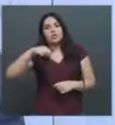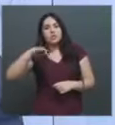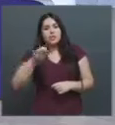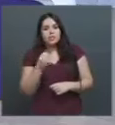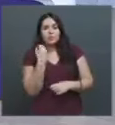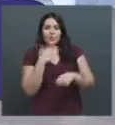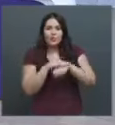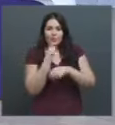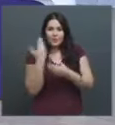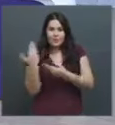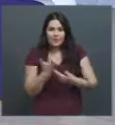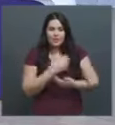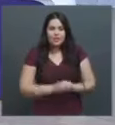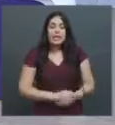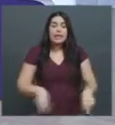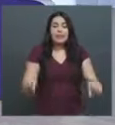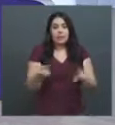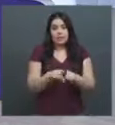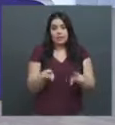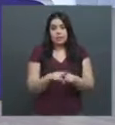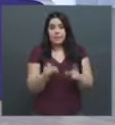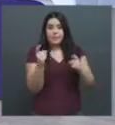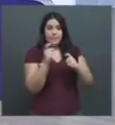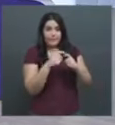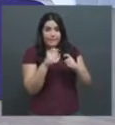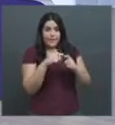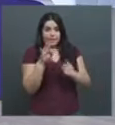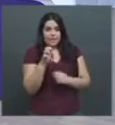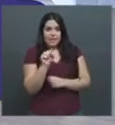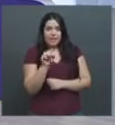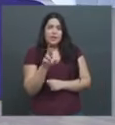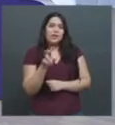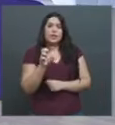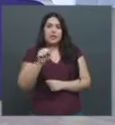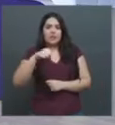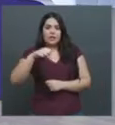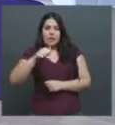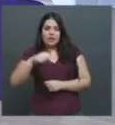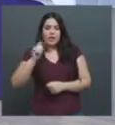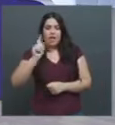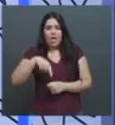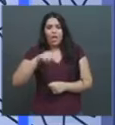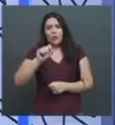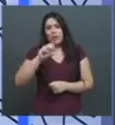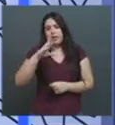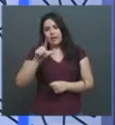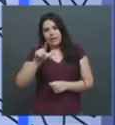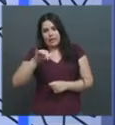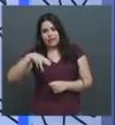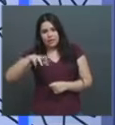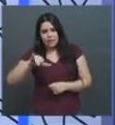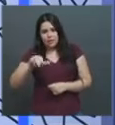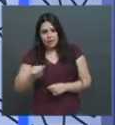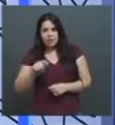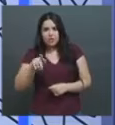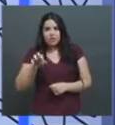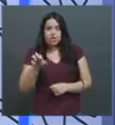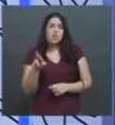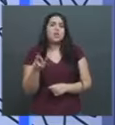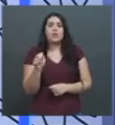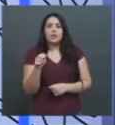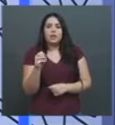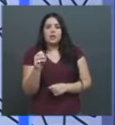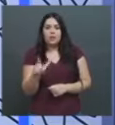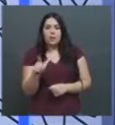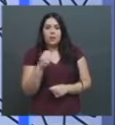noite. E também aqui ao meu lado está a doutora Tereza Cristina Muniz, que é clínica geral. Boa noite, doutora, bem-vinda ao Jornal da UFO.